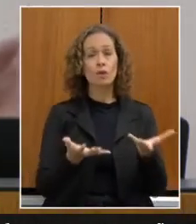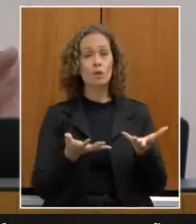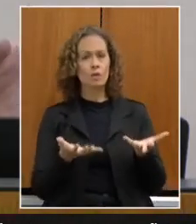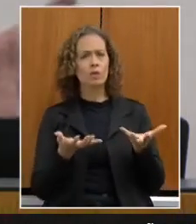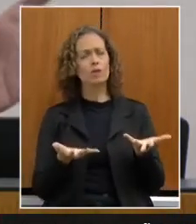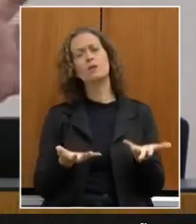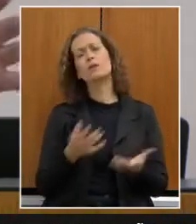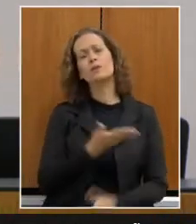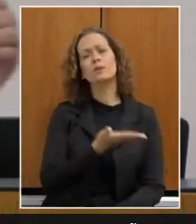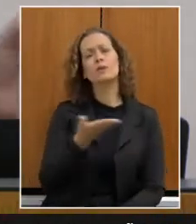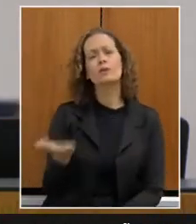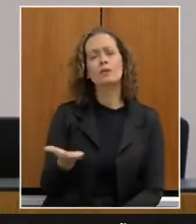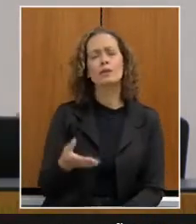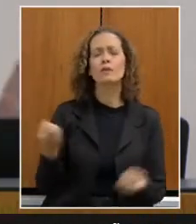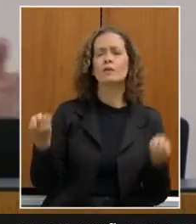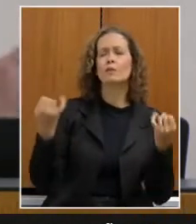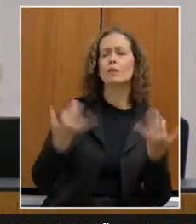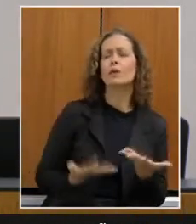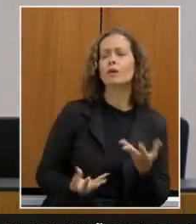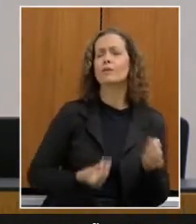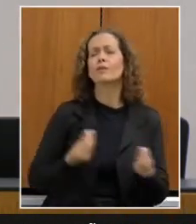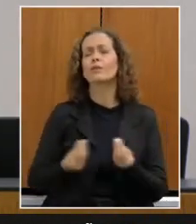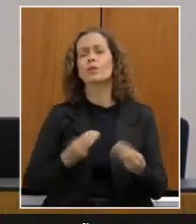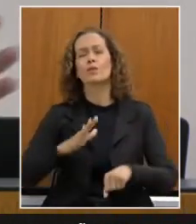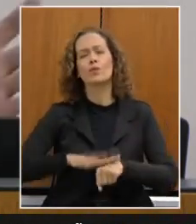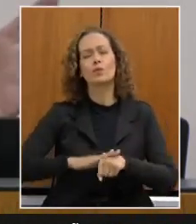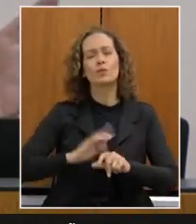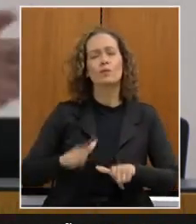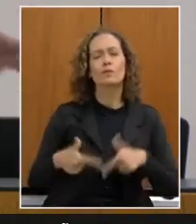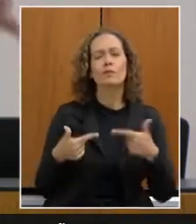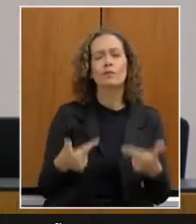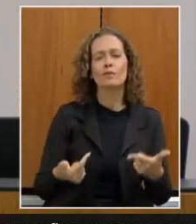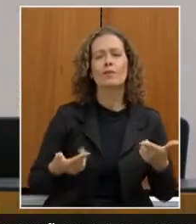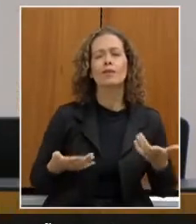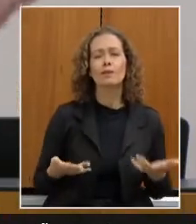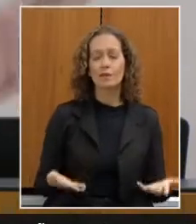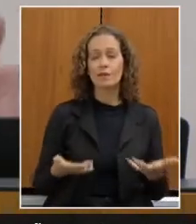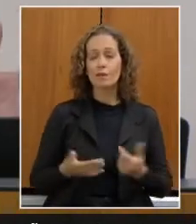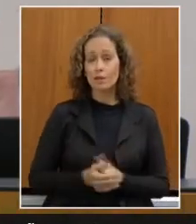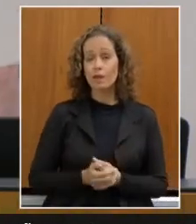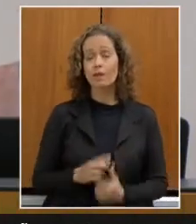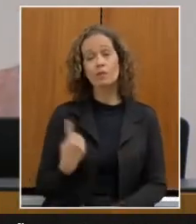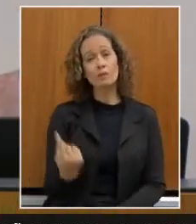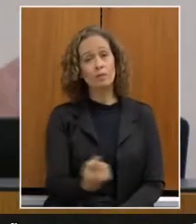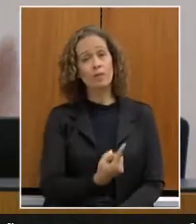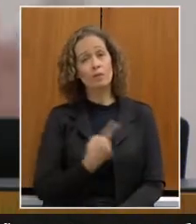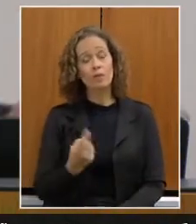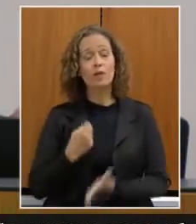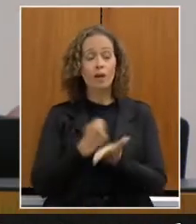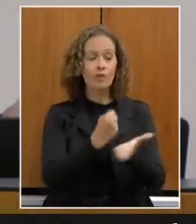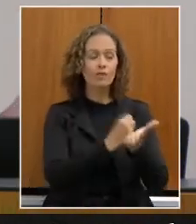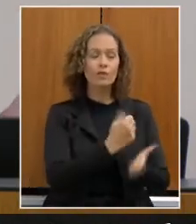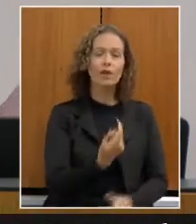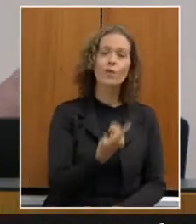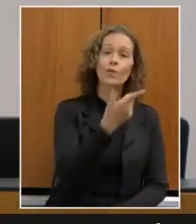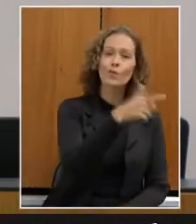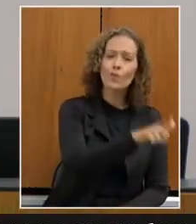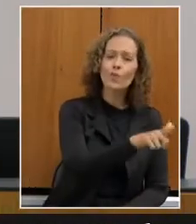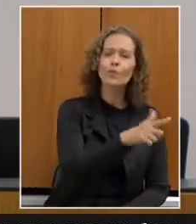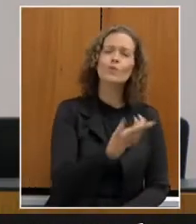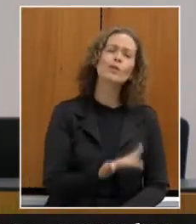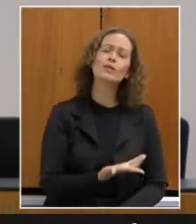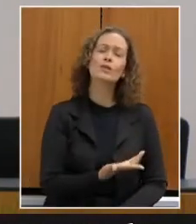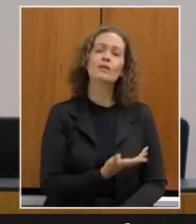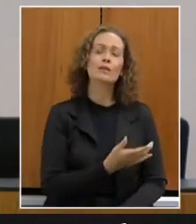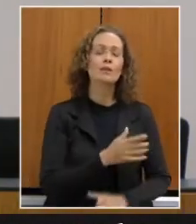possibilidade, o que a gente pode fazer, que discussão que a gente pode fazer nessa lista, para a gente compensar outras regiões que não receberão o